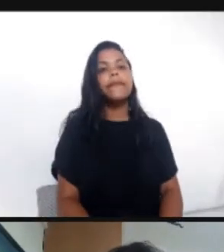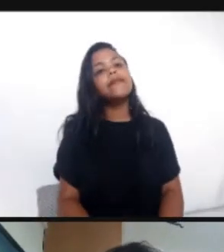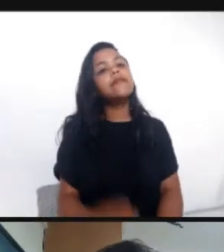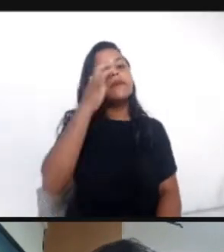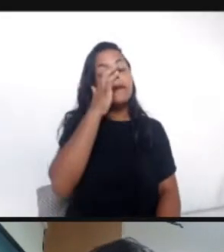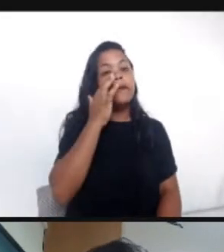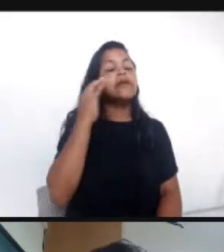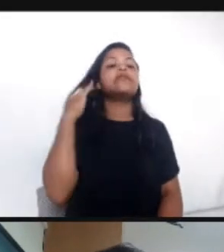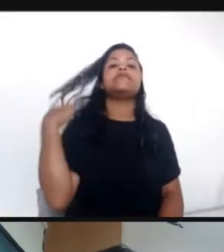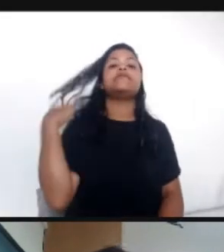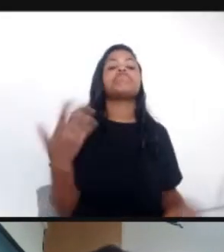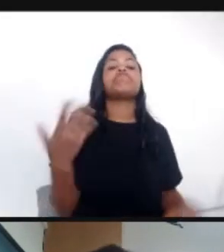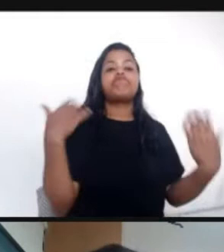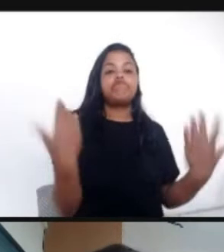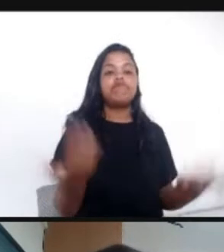Pois bem,